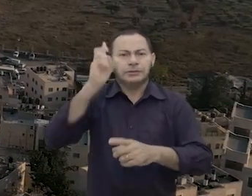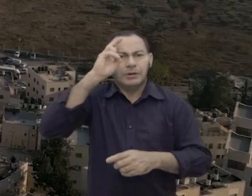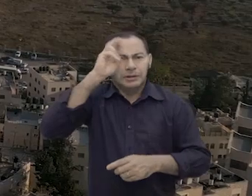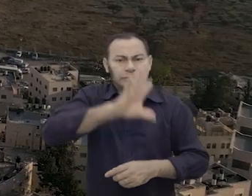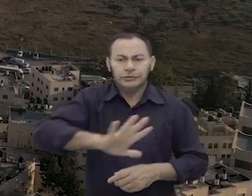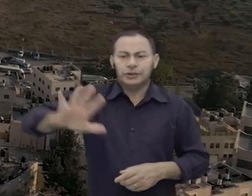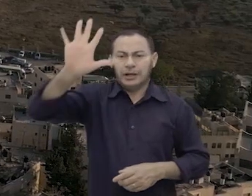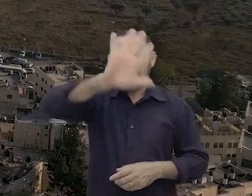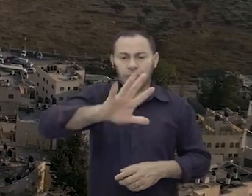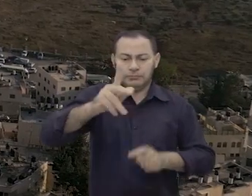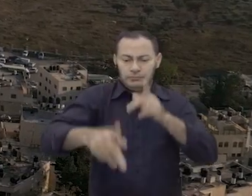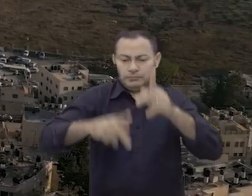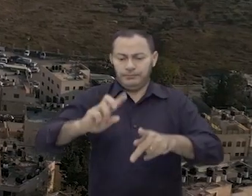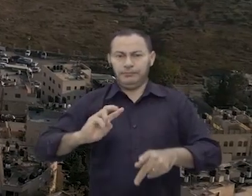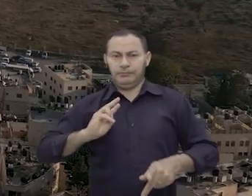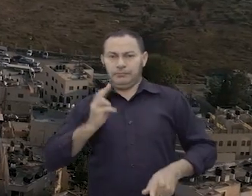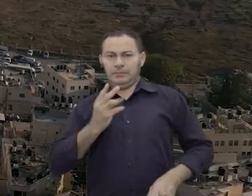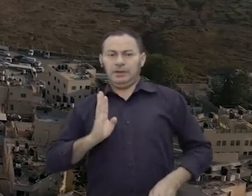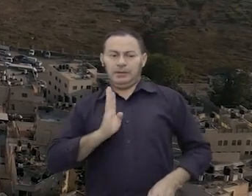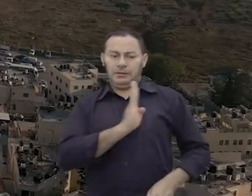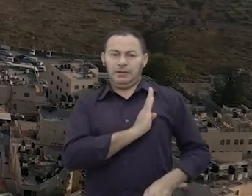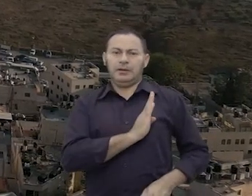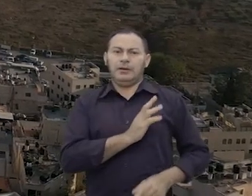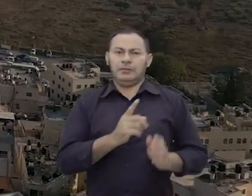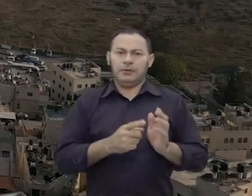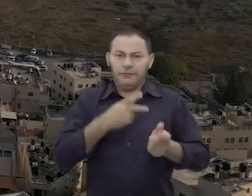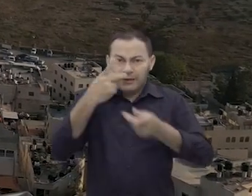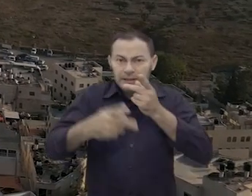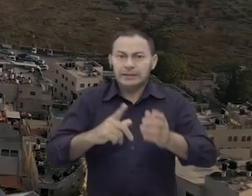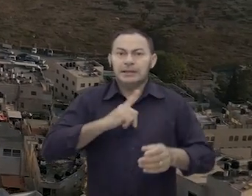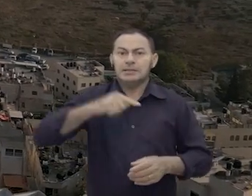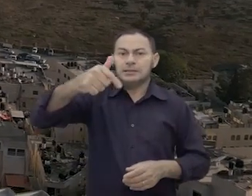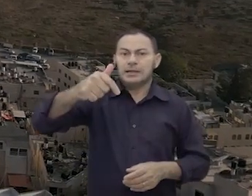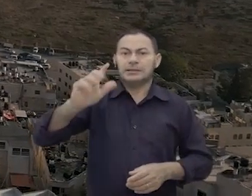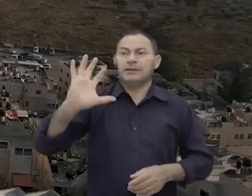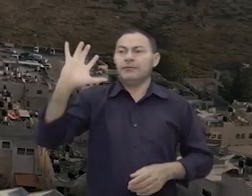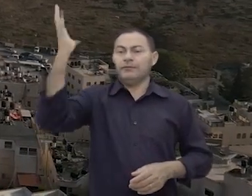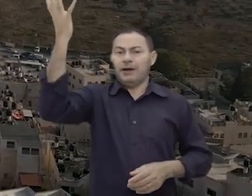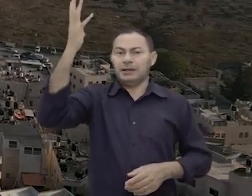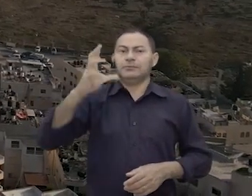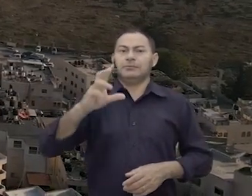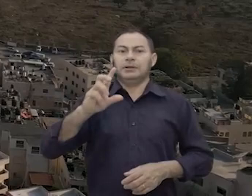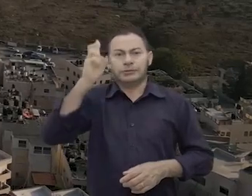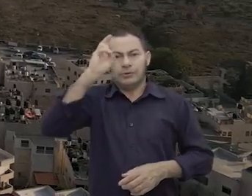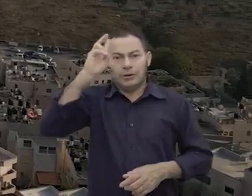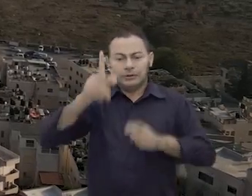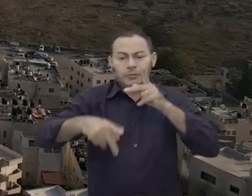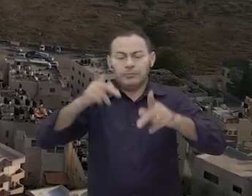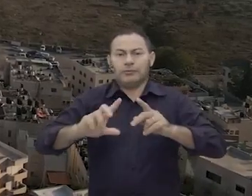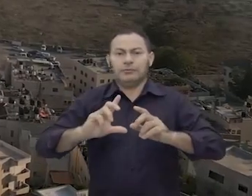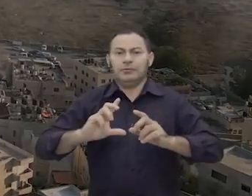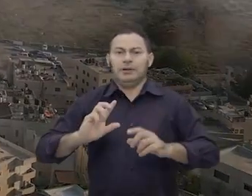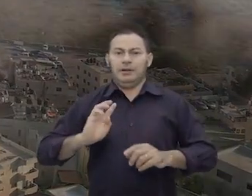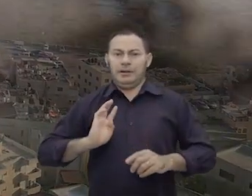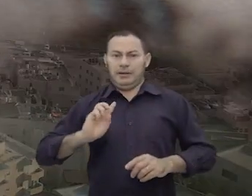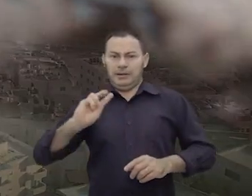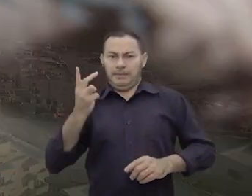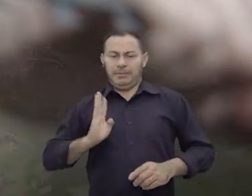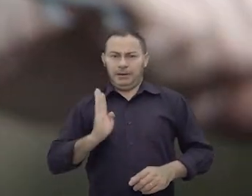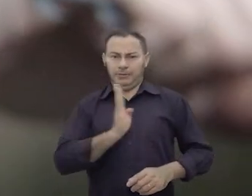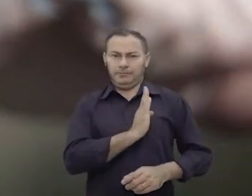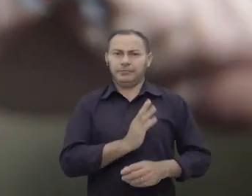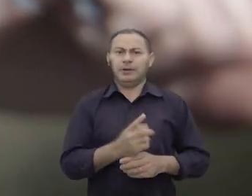geral da história dos hebreus, eu disse que há 7 fatos na história dos hebreus que deveríamos conhecer. Um desses